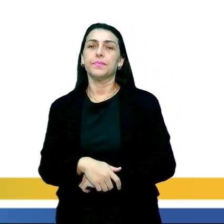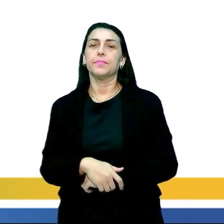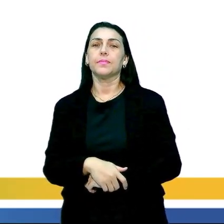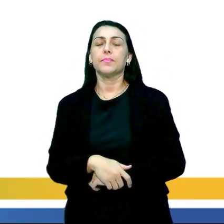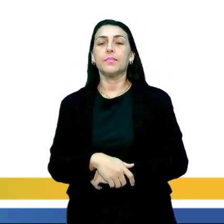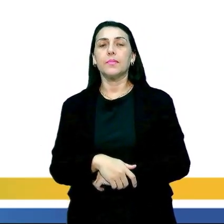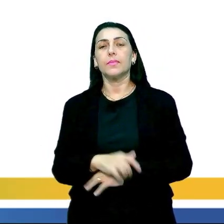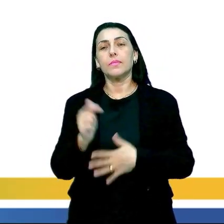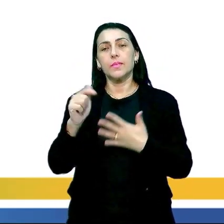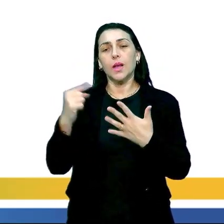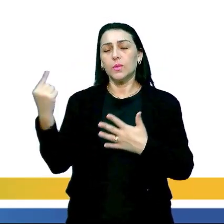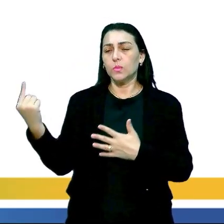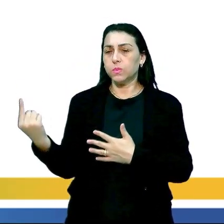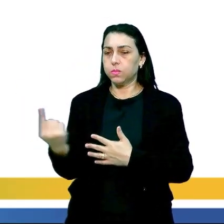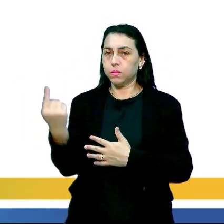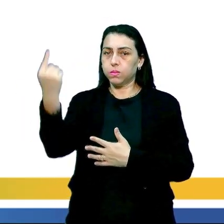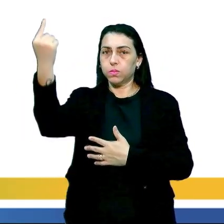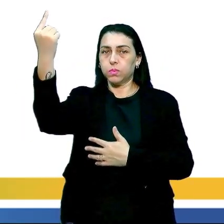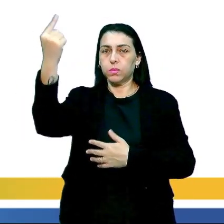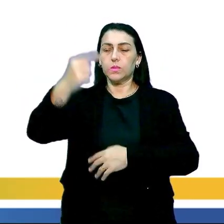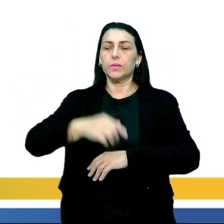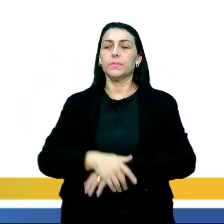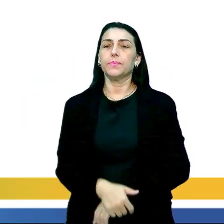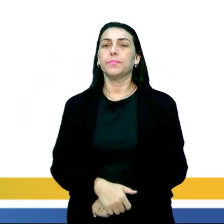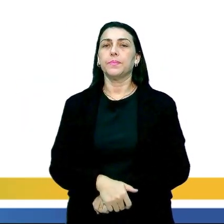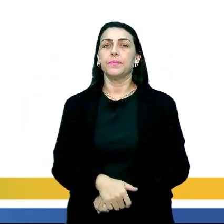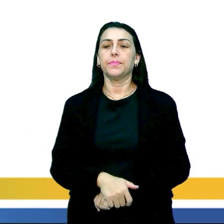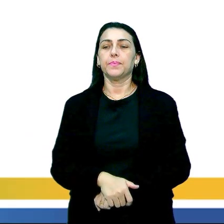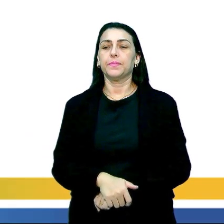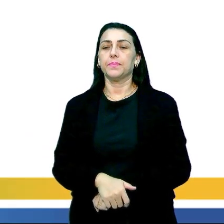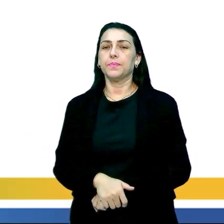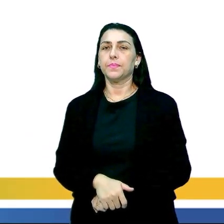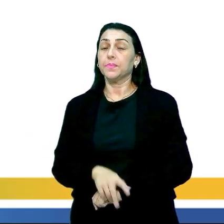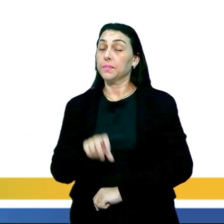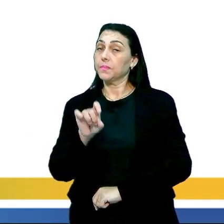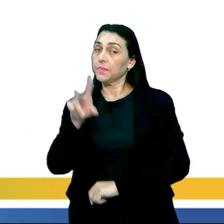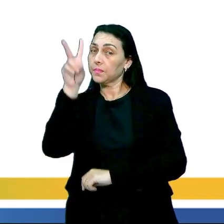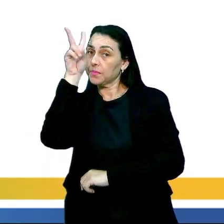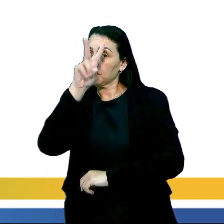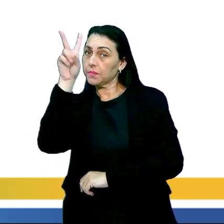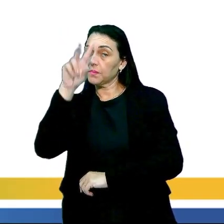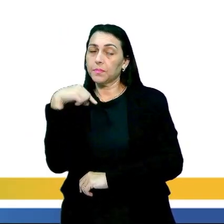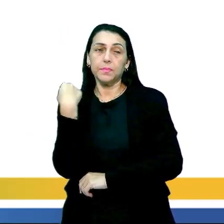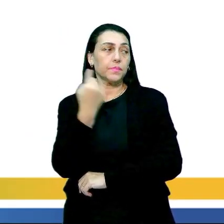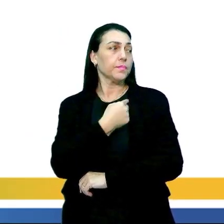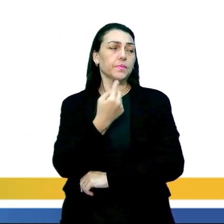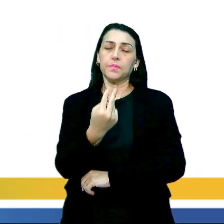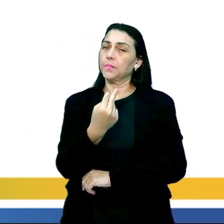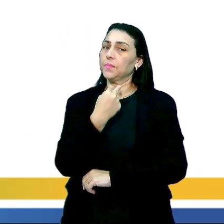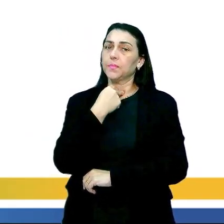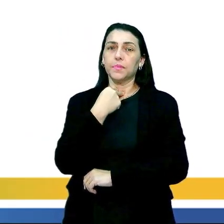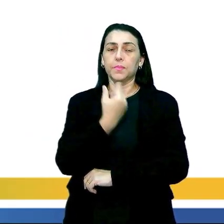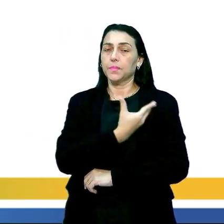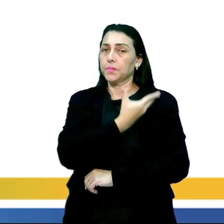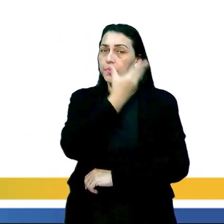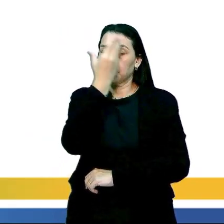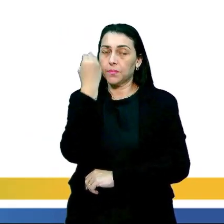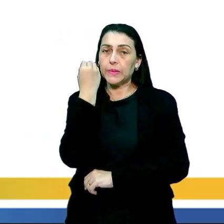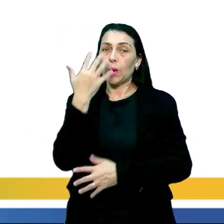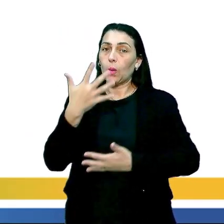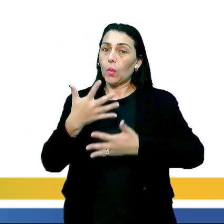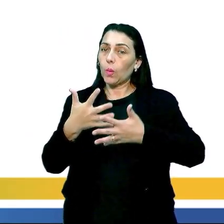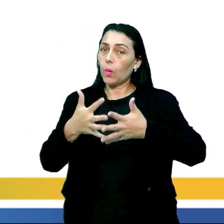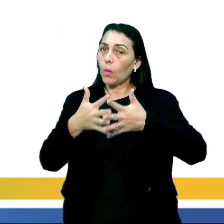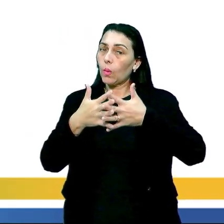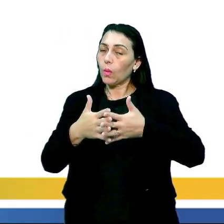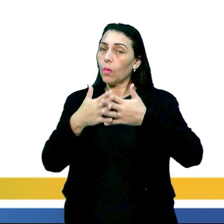esse é o fator chamado de altitude. Só lembrando que nós não podemos esquecer e não